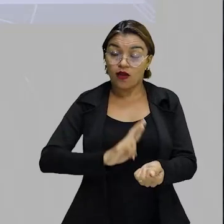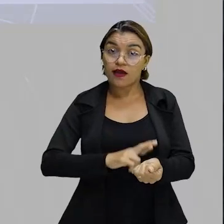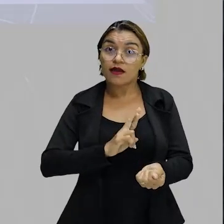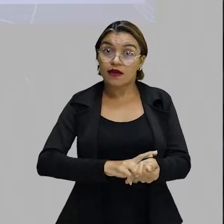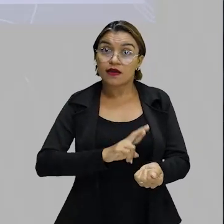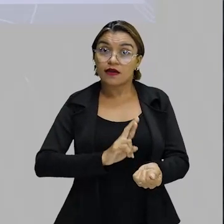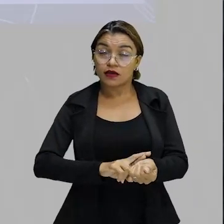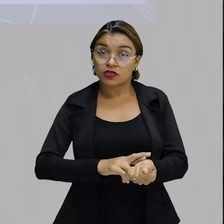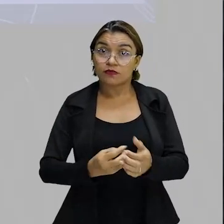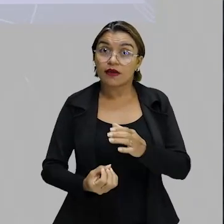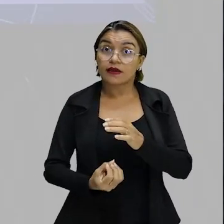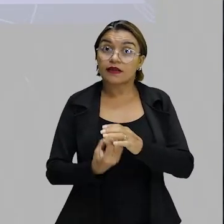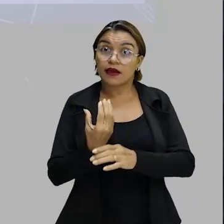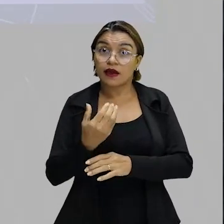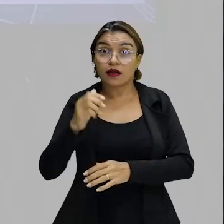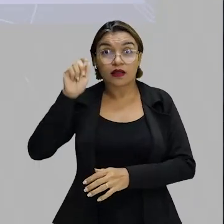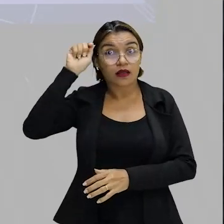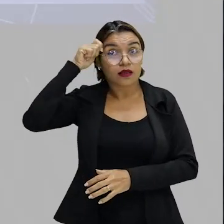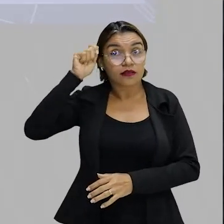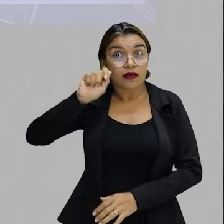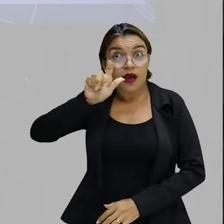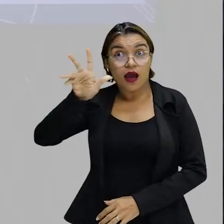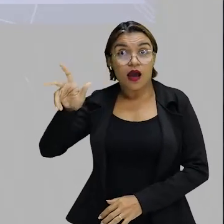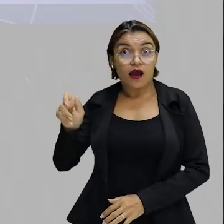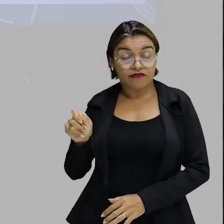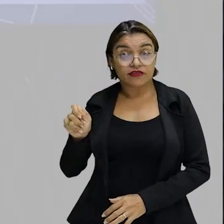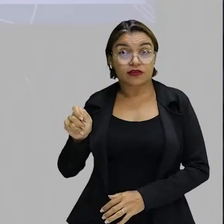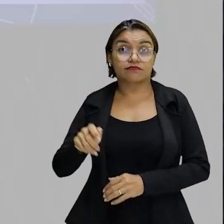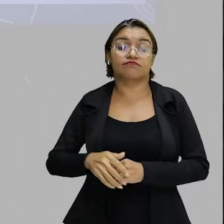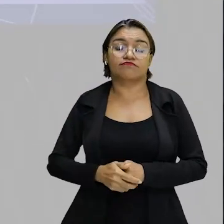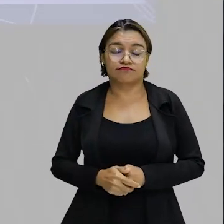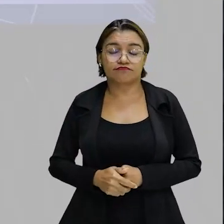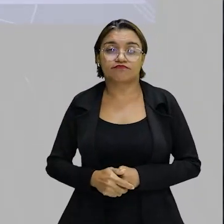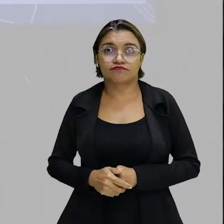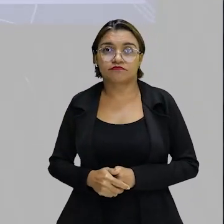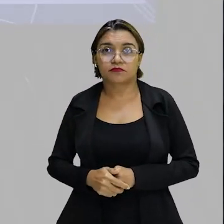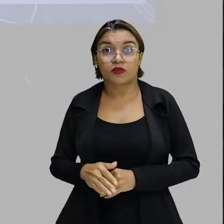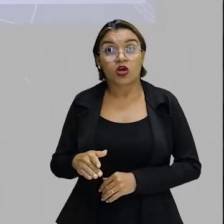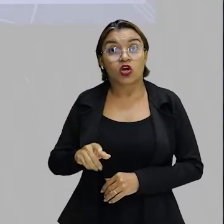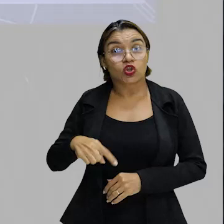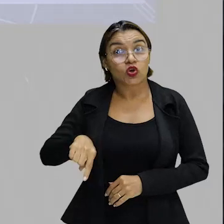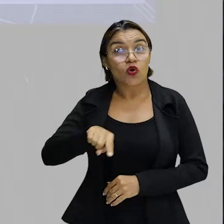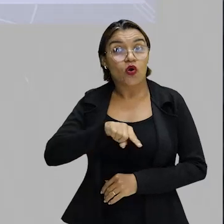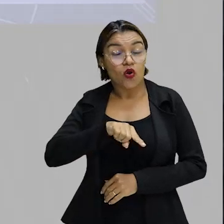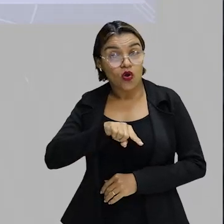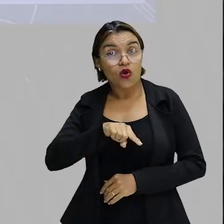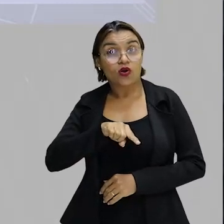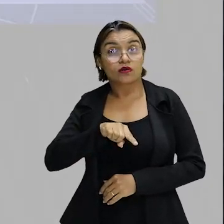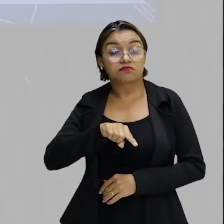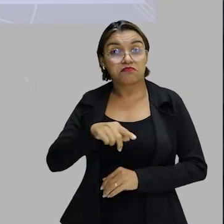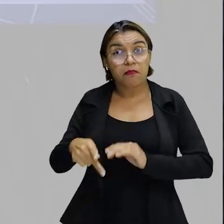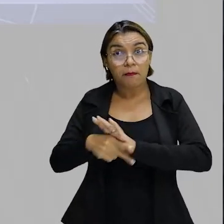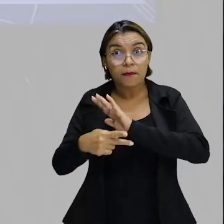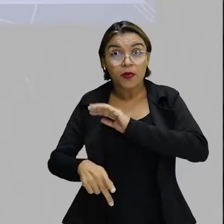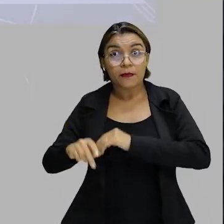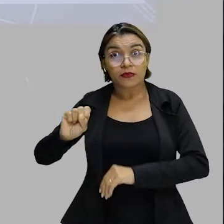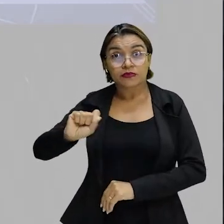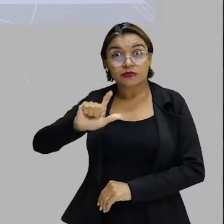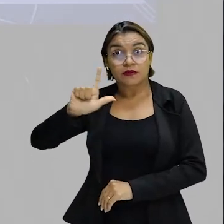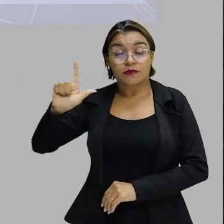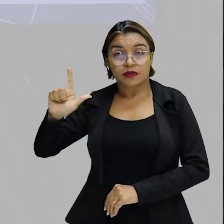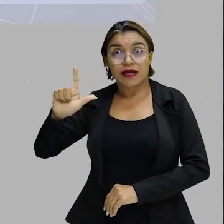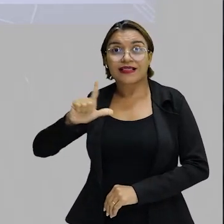vindos da África. Para nós aqui, em São Luís do Maranhão, a gente tem